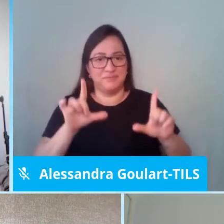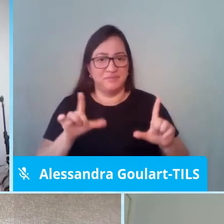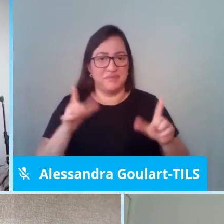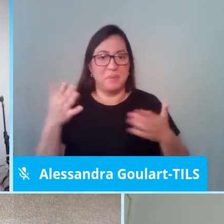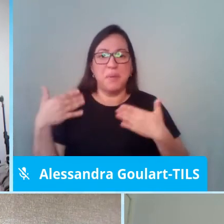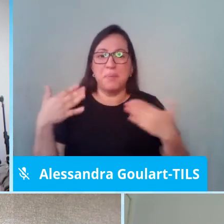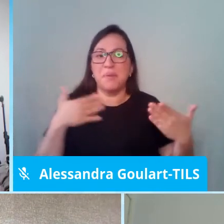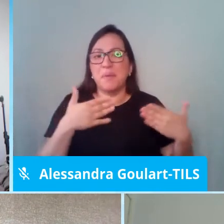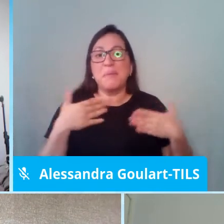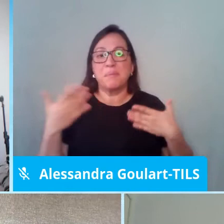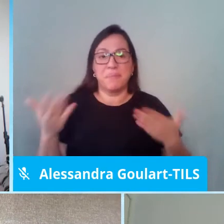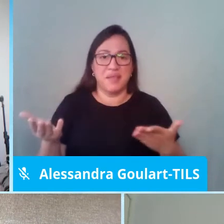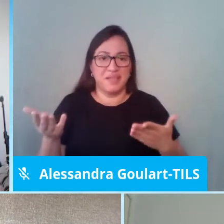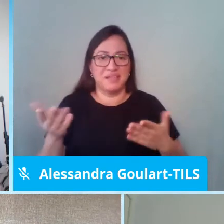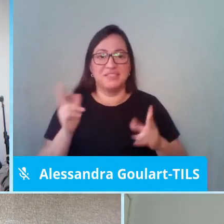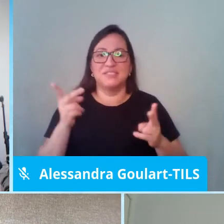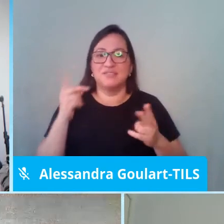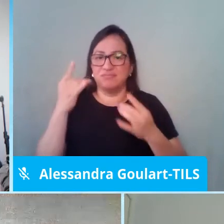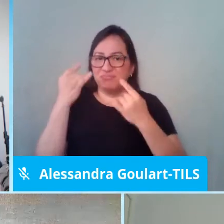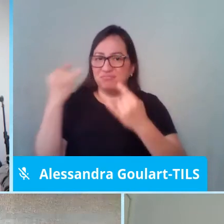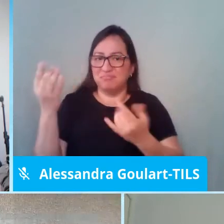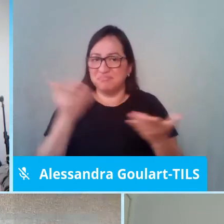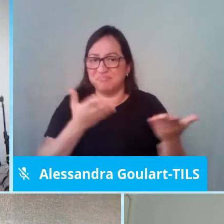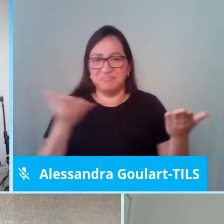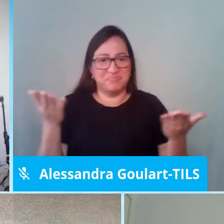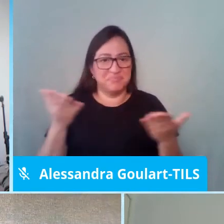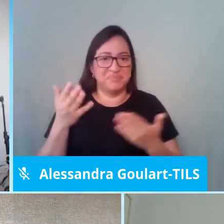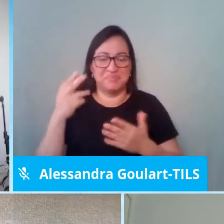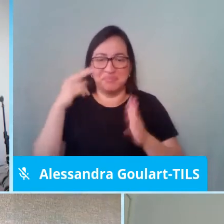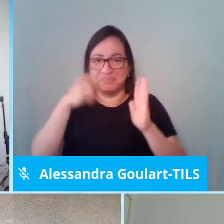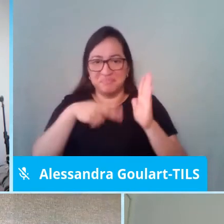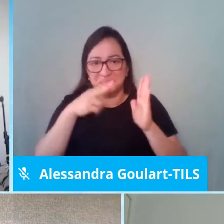papo, de todo mundo que está nos assistindo aí,